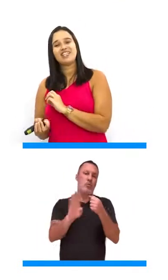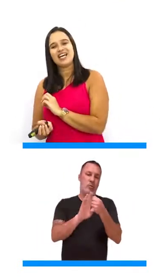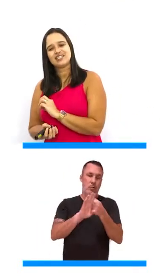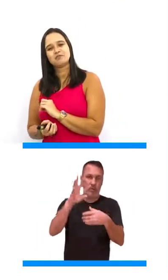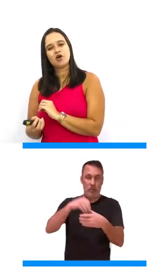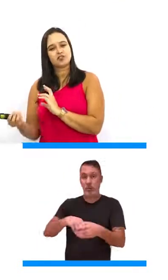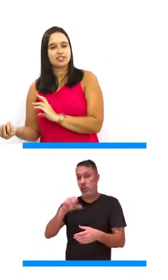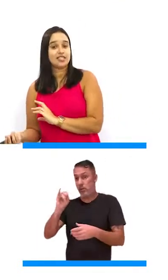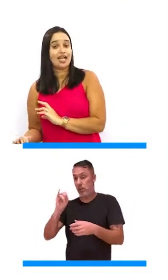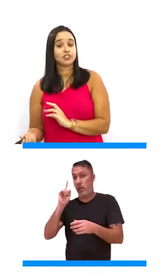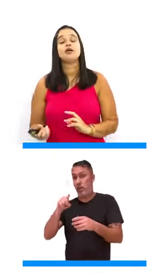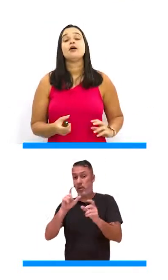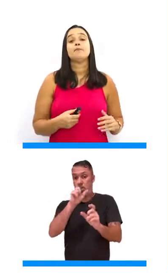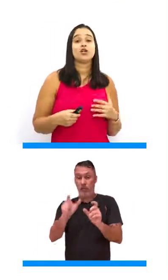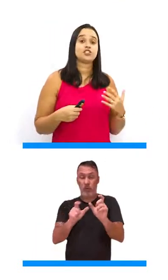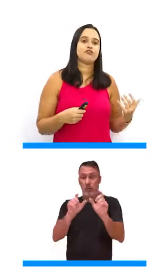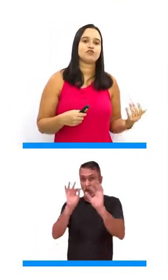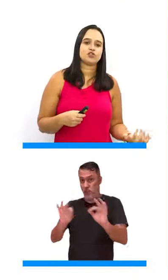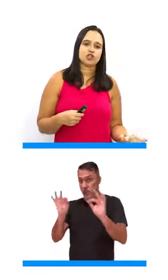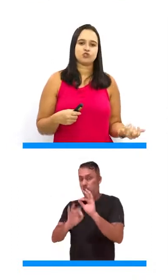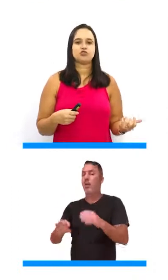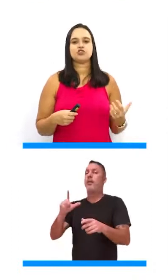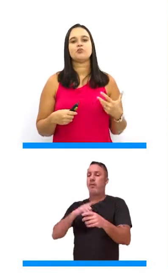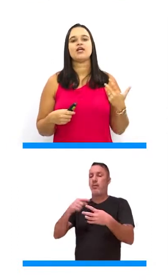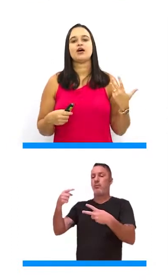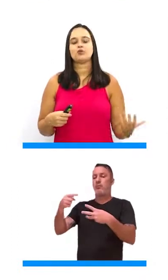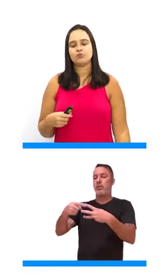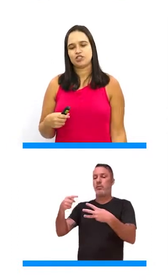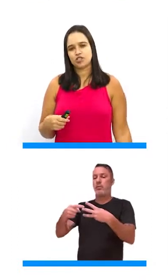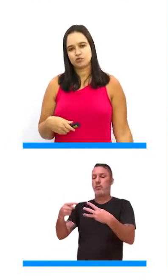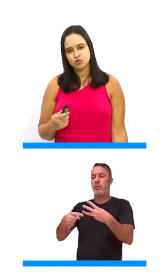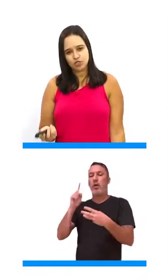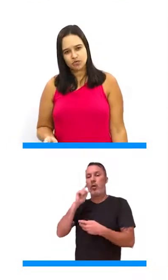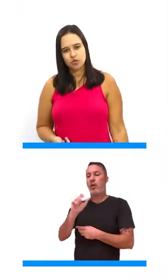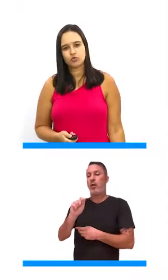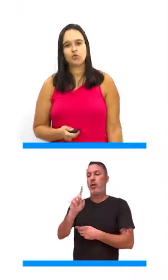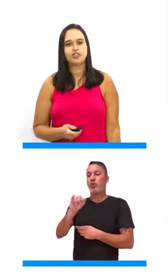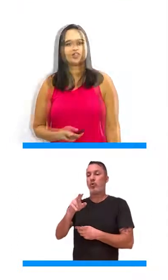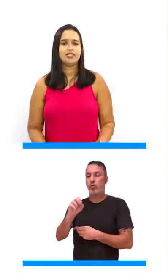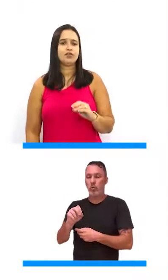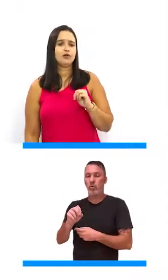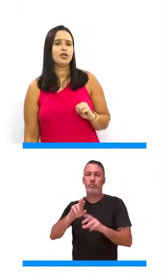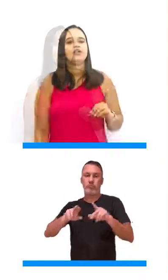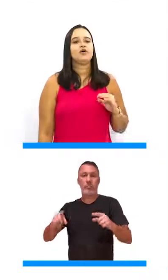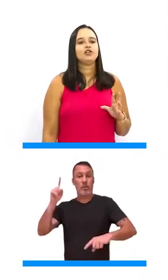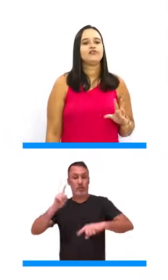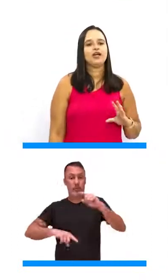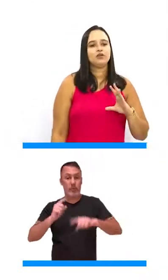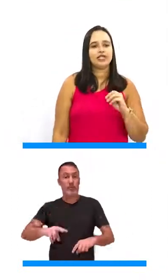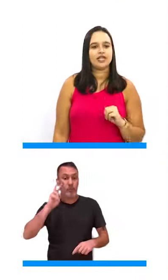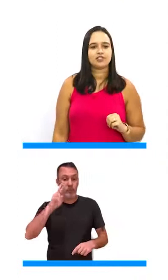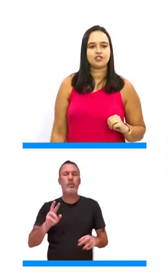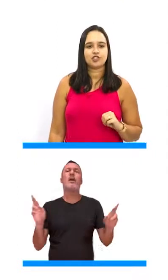uma análise morfossintática, pode ter a função de adjunto adnominal, predicativo do sujeito ou do objeto. Então, vamos lá. Quando eu